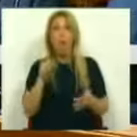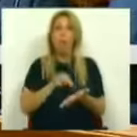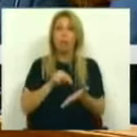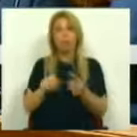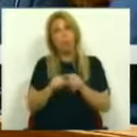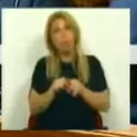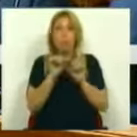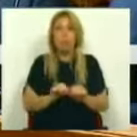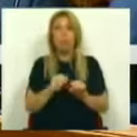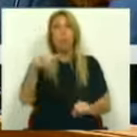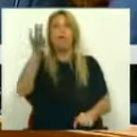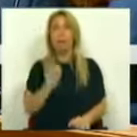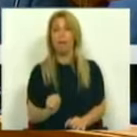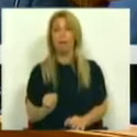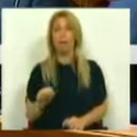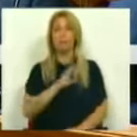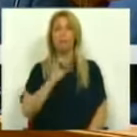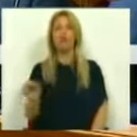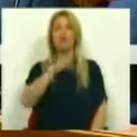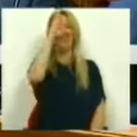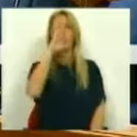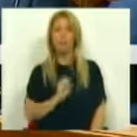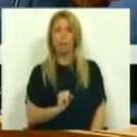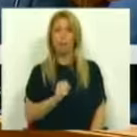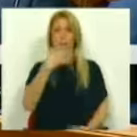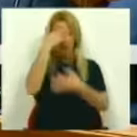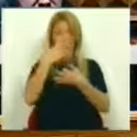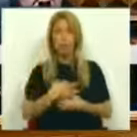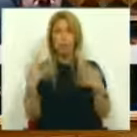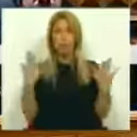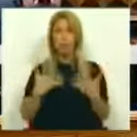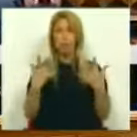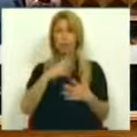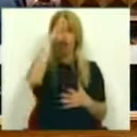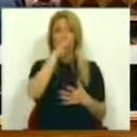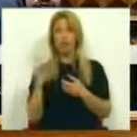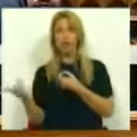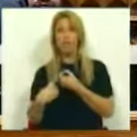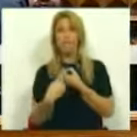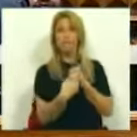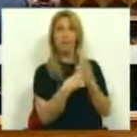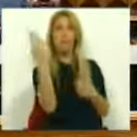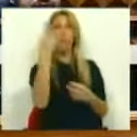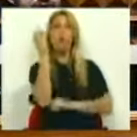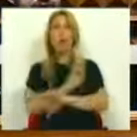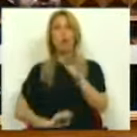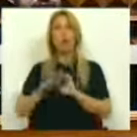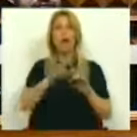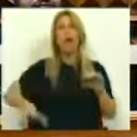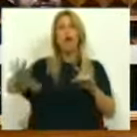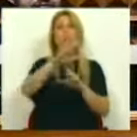Socialista. Senhor Primeiro-Ministro, a disciplina orçamental dos Estados-membros da União Europeia e da Zona